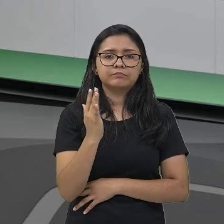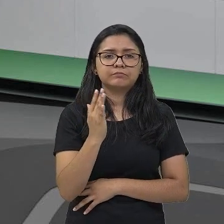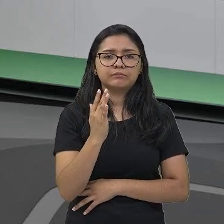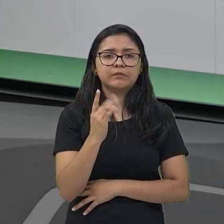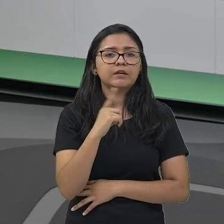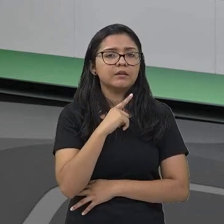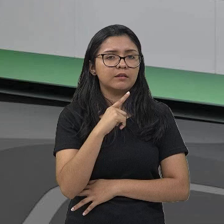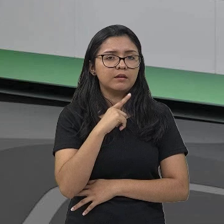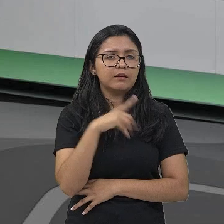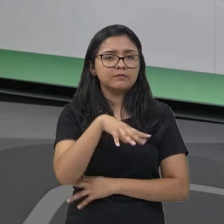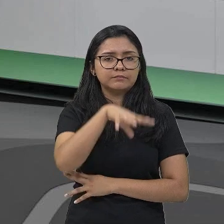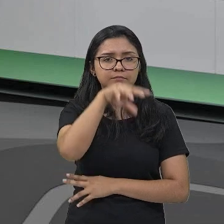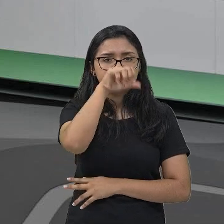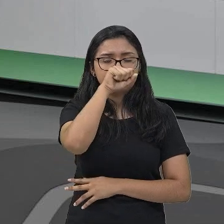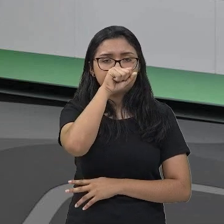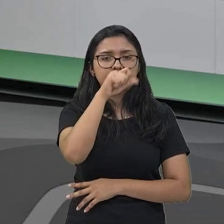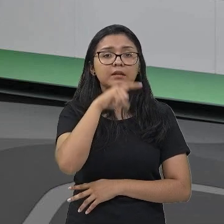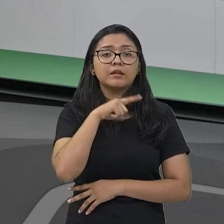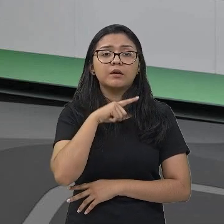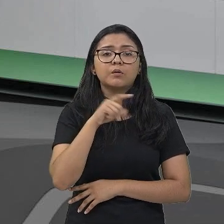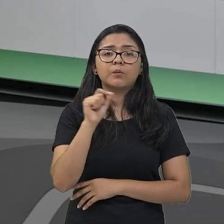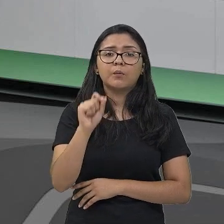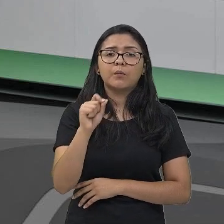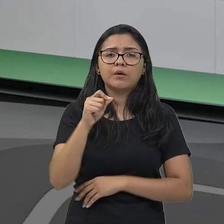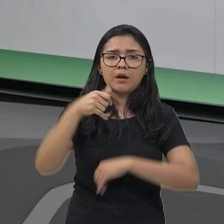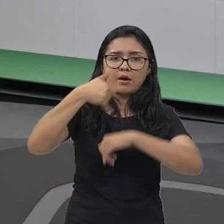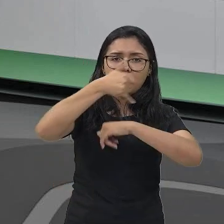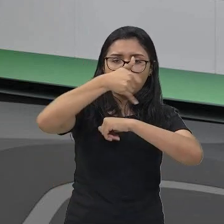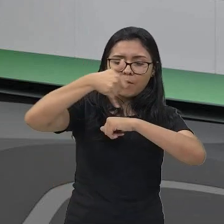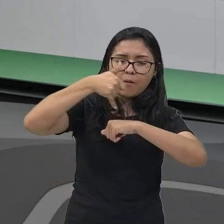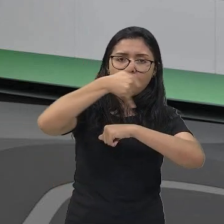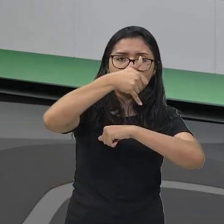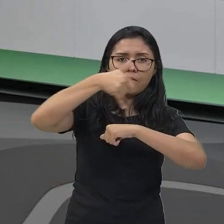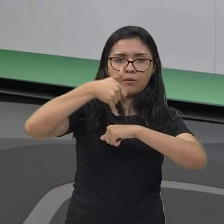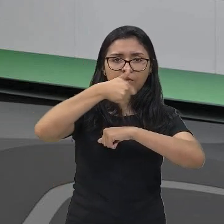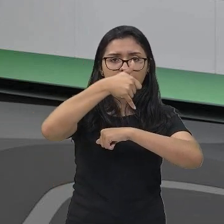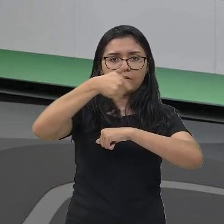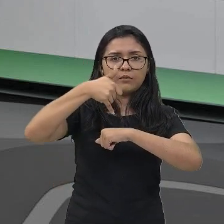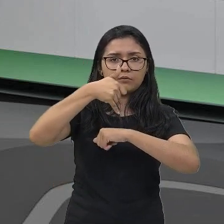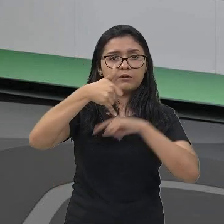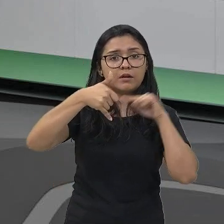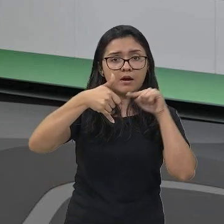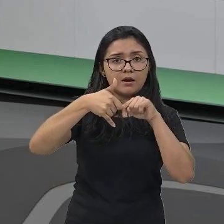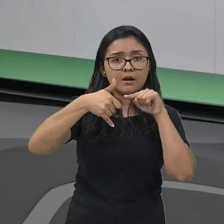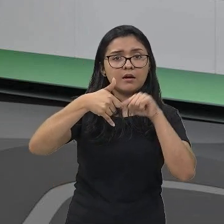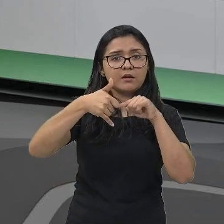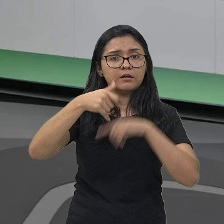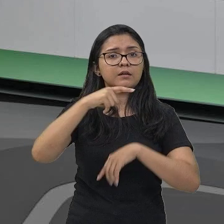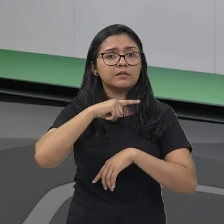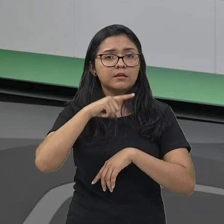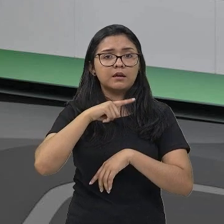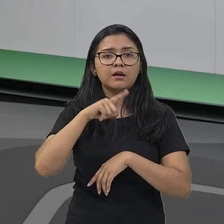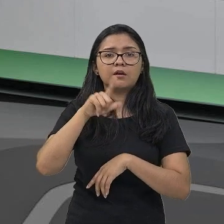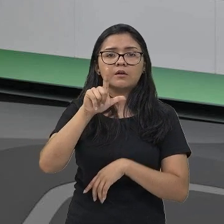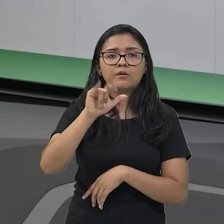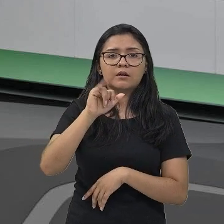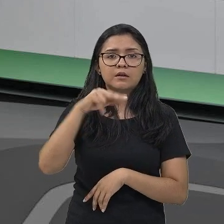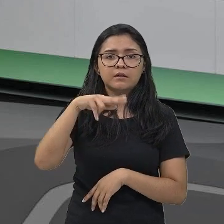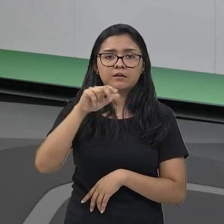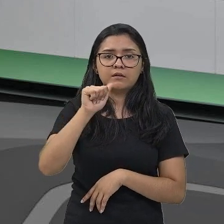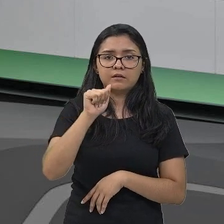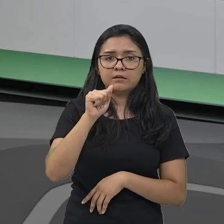obtido um óleo, tá? É desse óleo que está presente o linalol. E